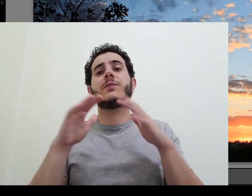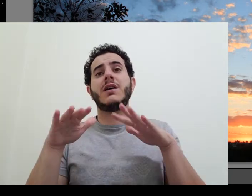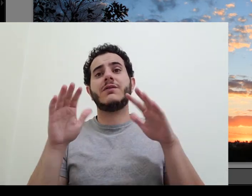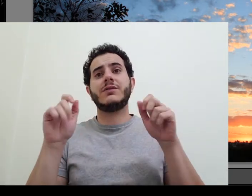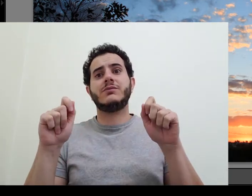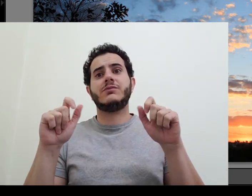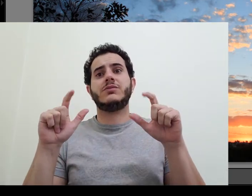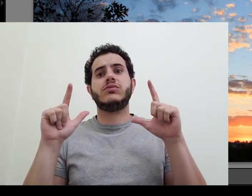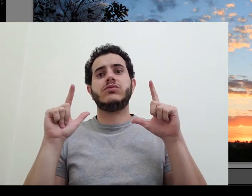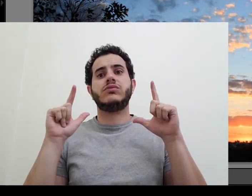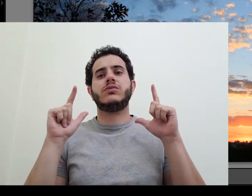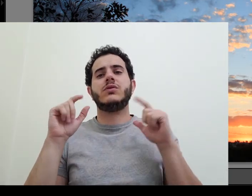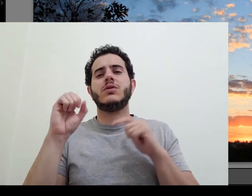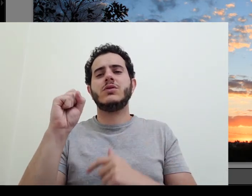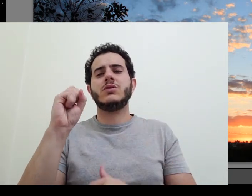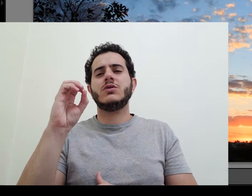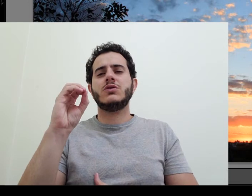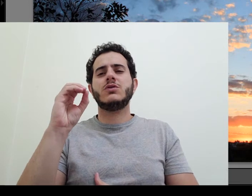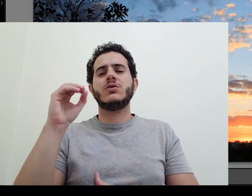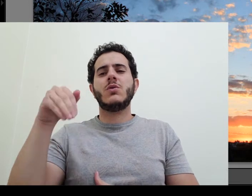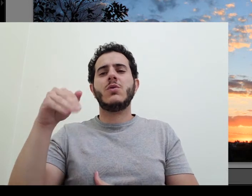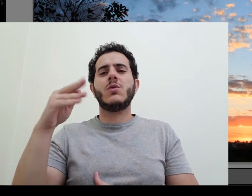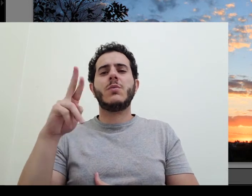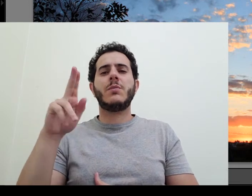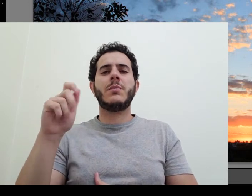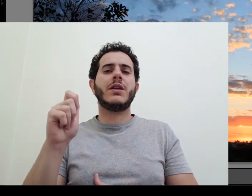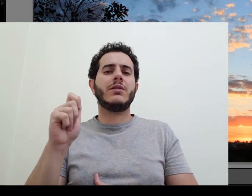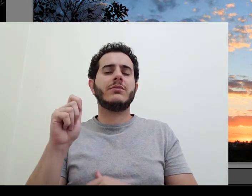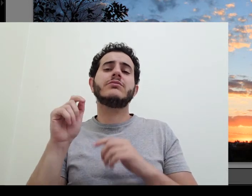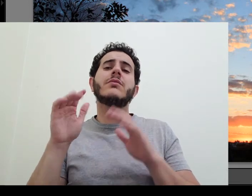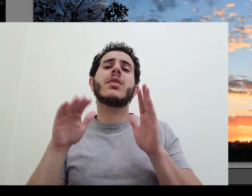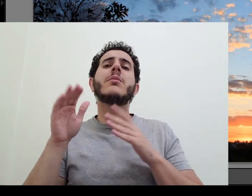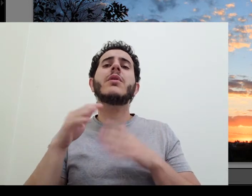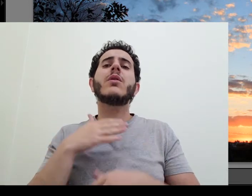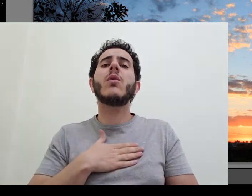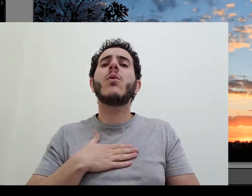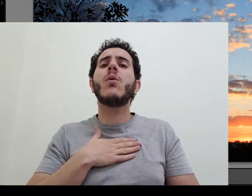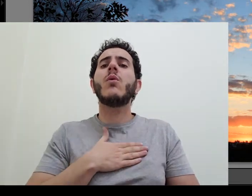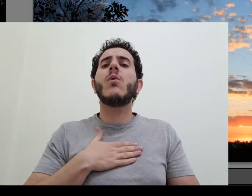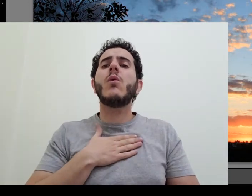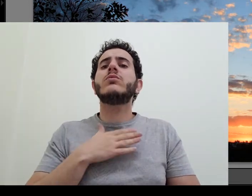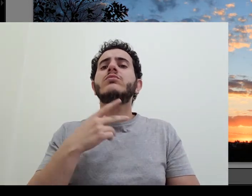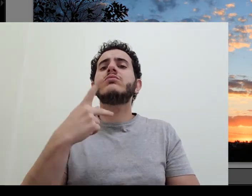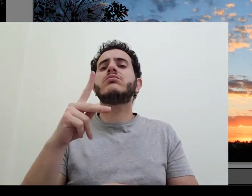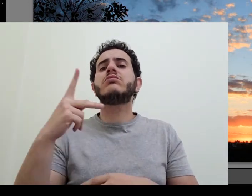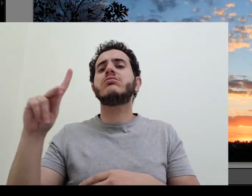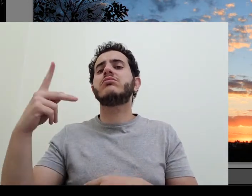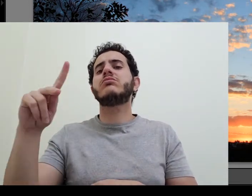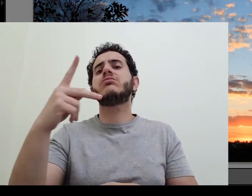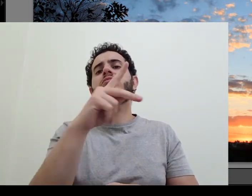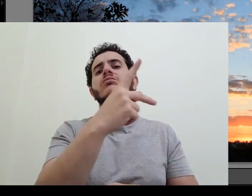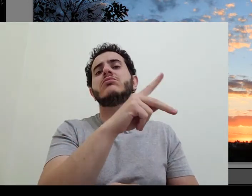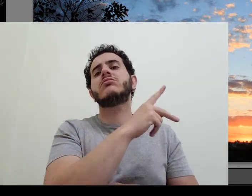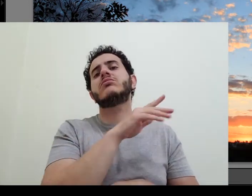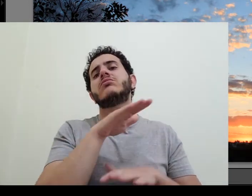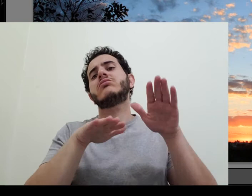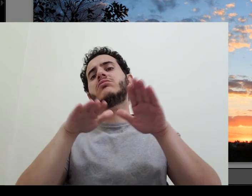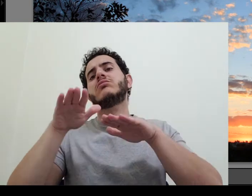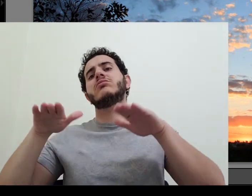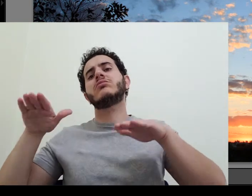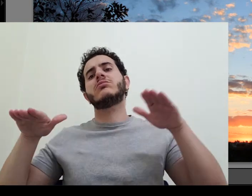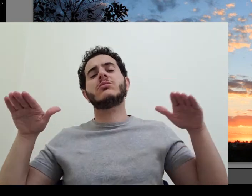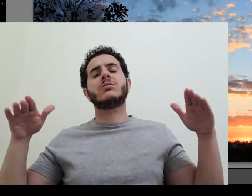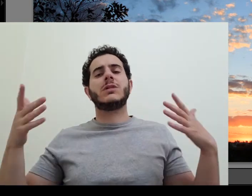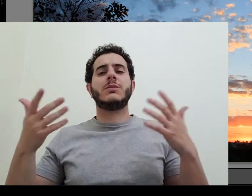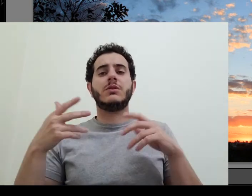também pode abrir um pouquinho as sombras, mas aqui eu já vou dizer até que é gosto, tá? Às vezes ela fecha um pouco as sombras, mas eu vou deixar aqui um pouquinho mais